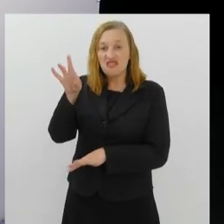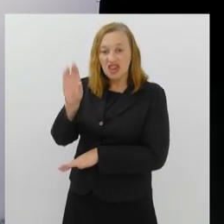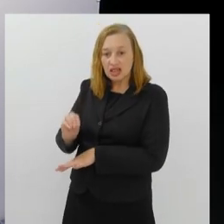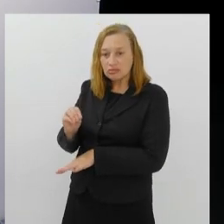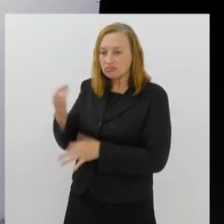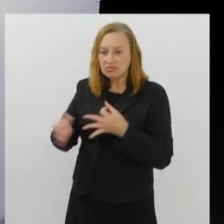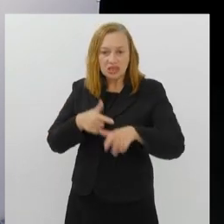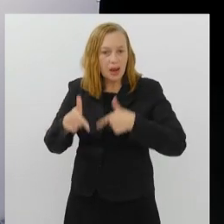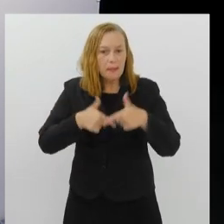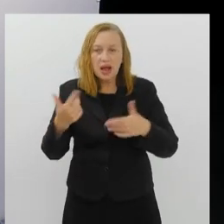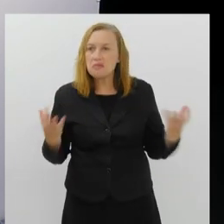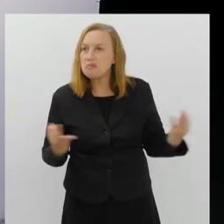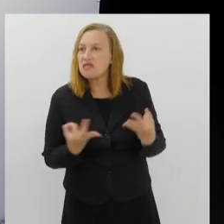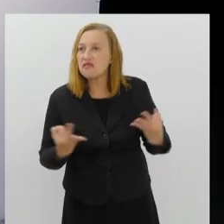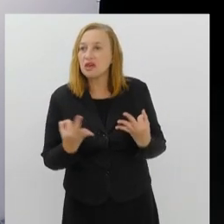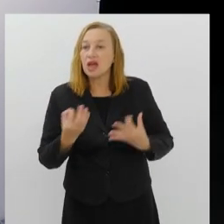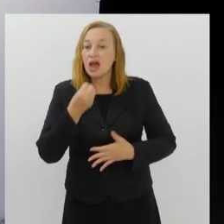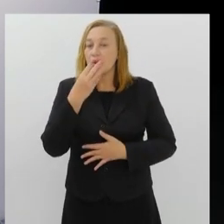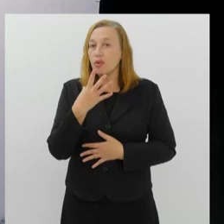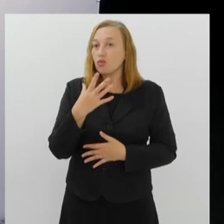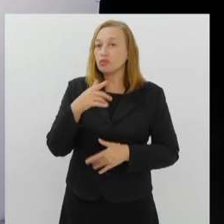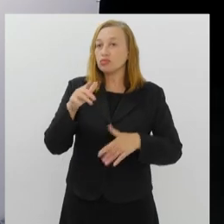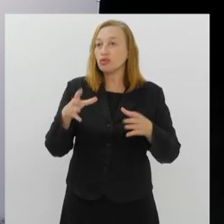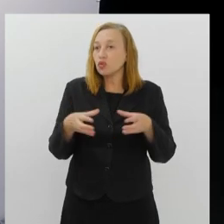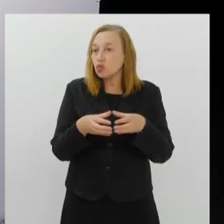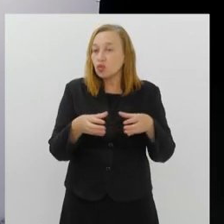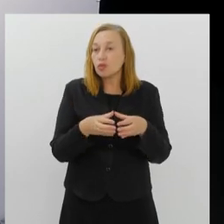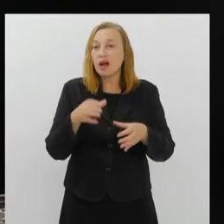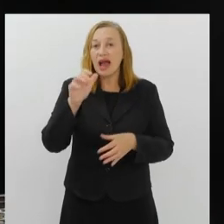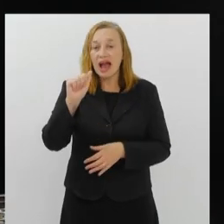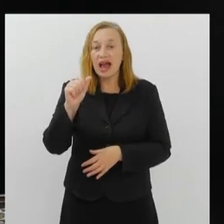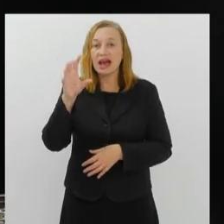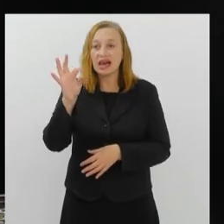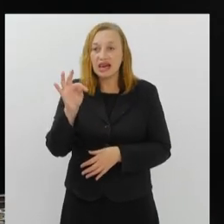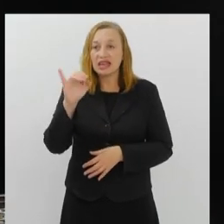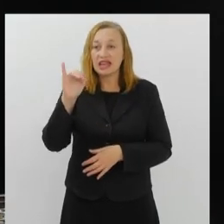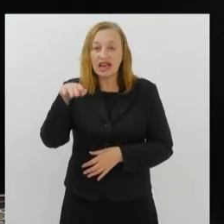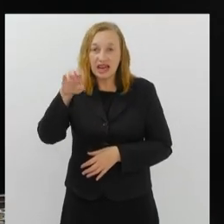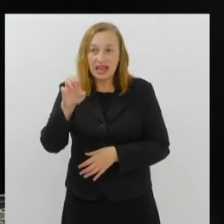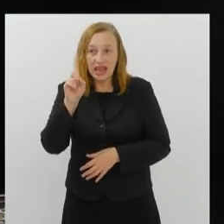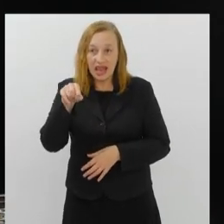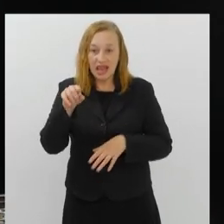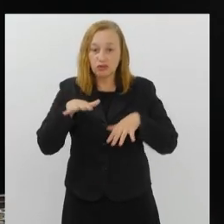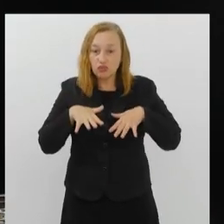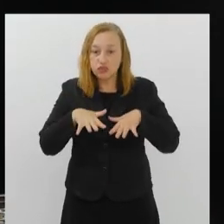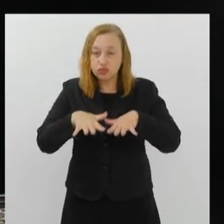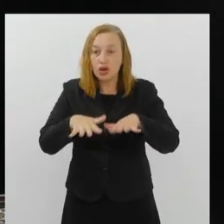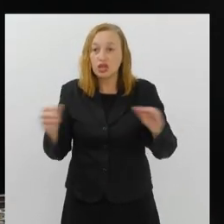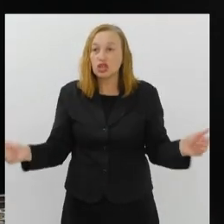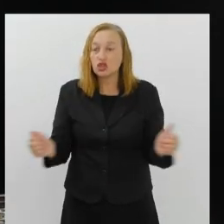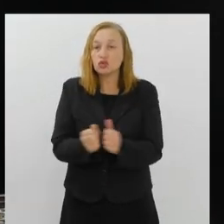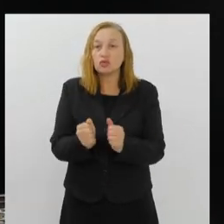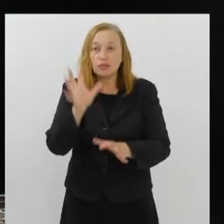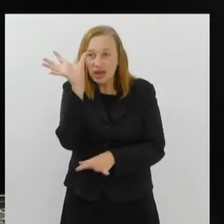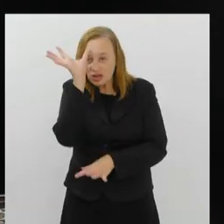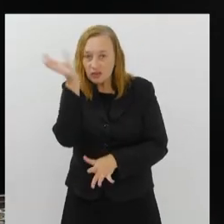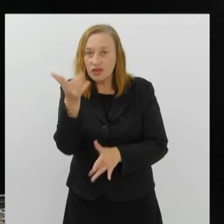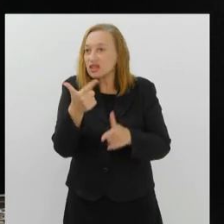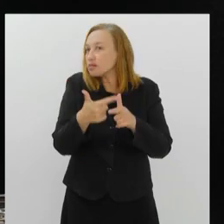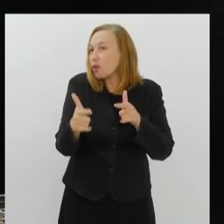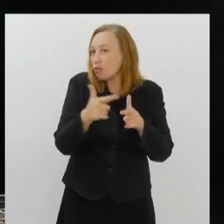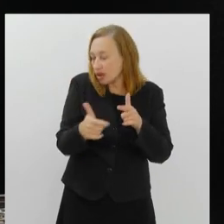Os trabalhos belíssimos. É importante que a equipe de ateliê, né, esteja junto, esteja justamente para poder